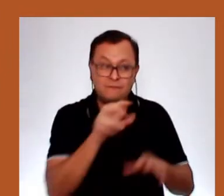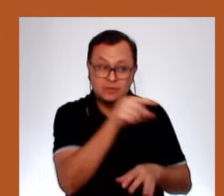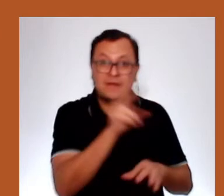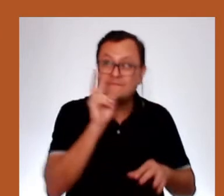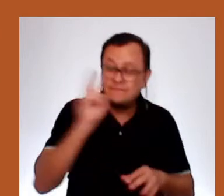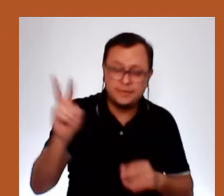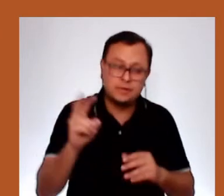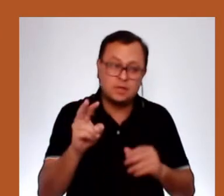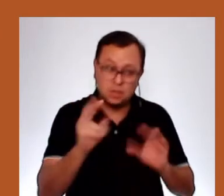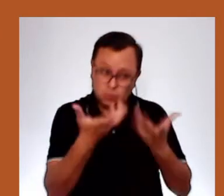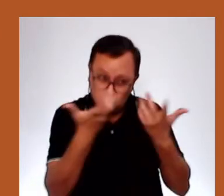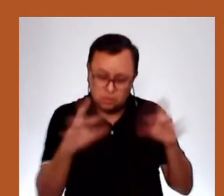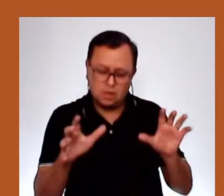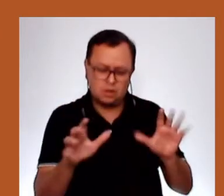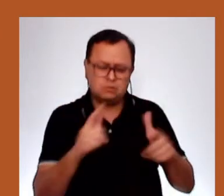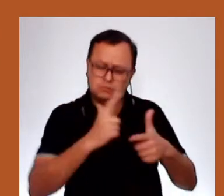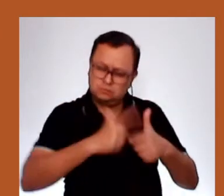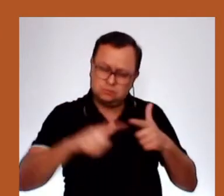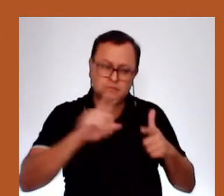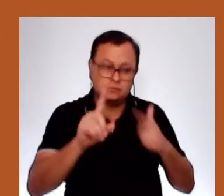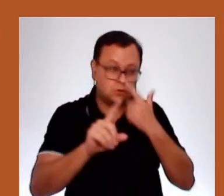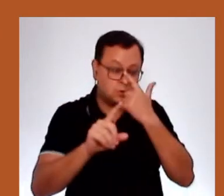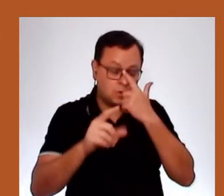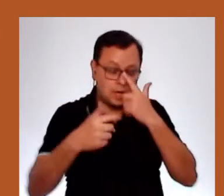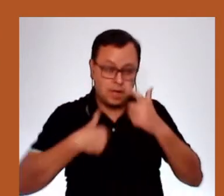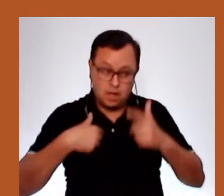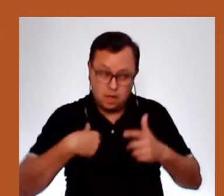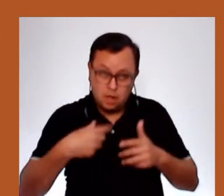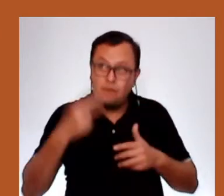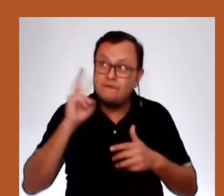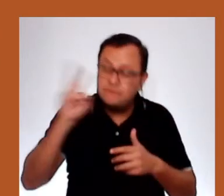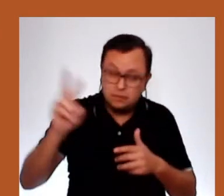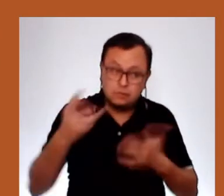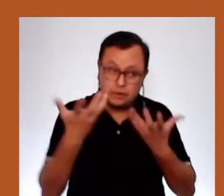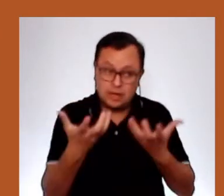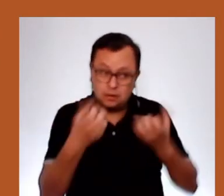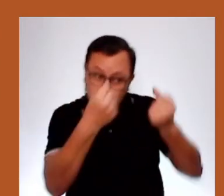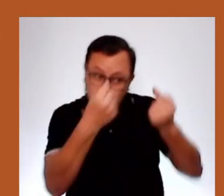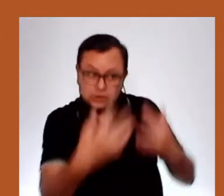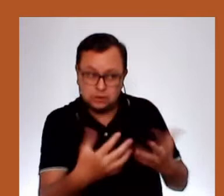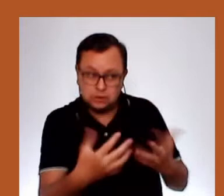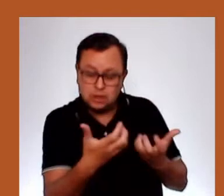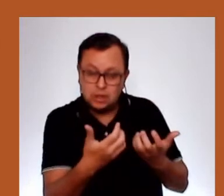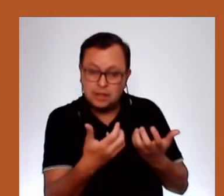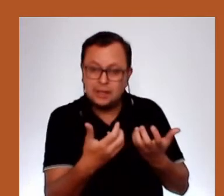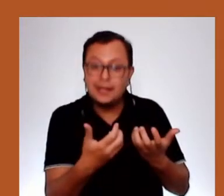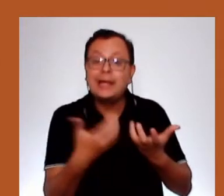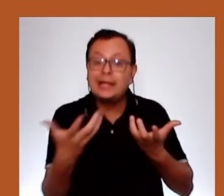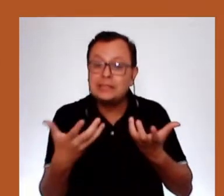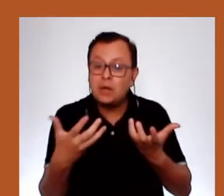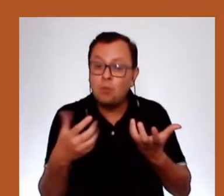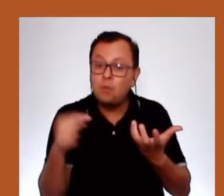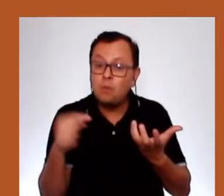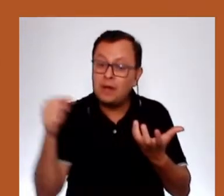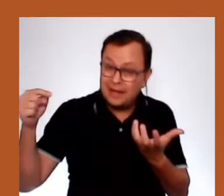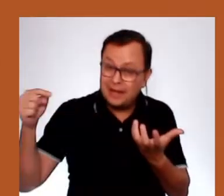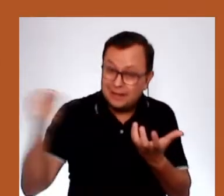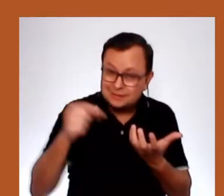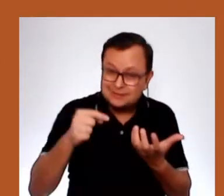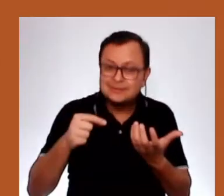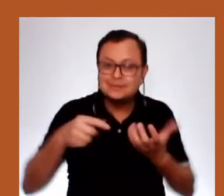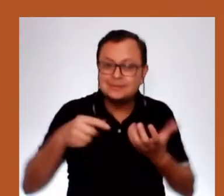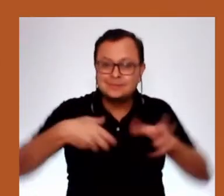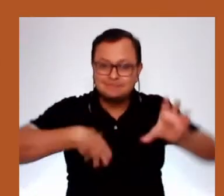tem problema. Eu estou vendo, quer que eu conte aquilo que eu estou vendo? Então, isso se chama a tal